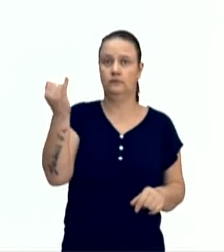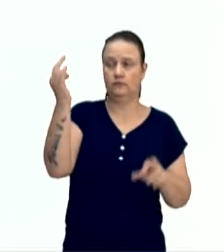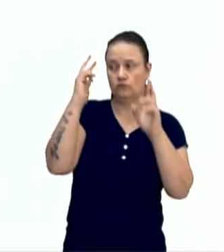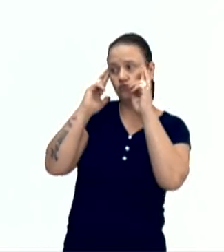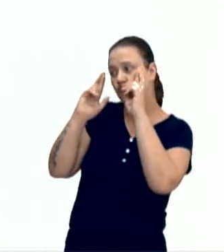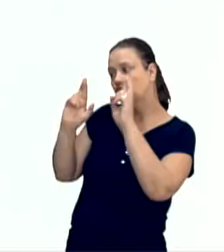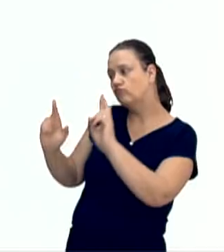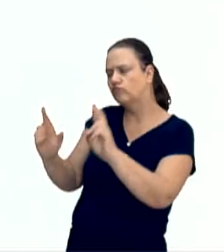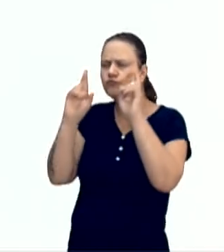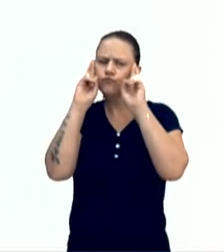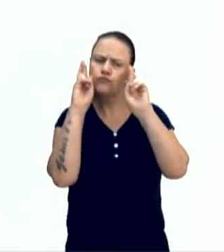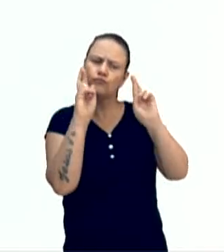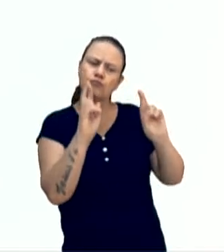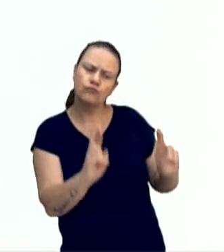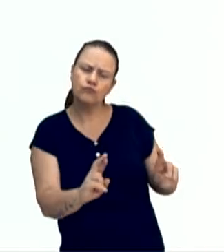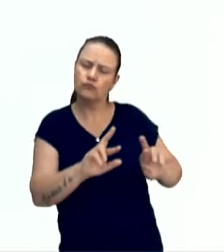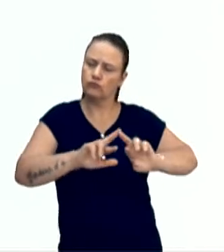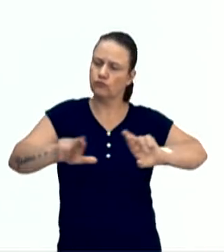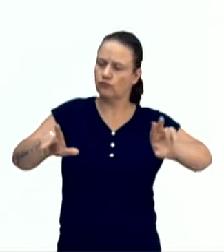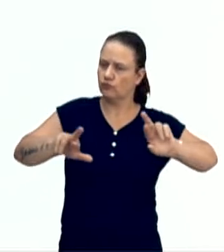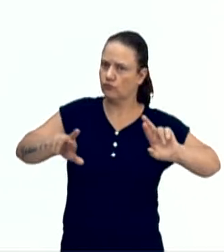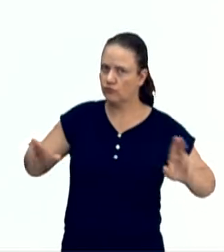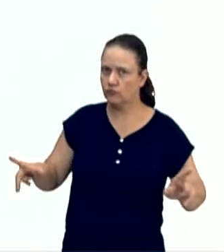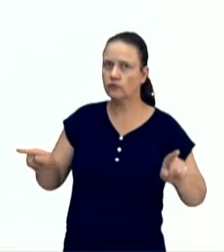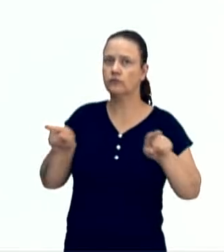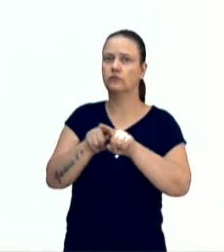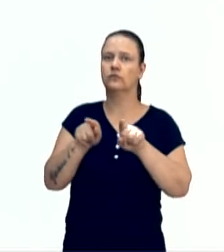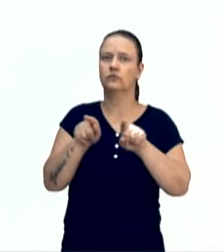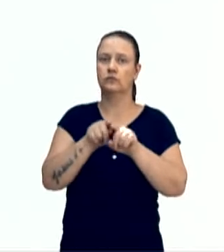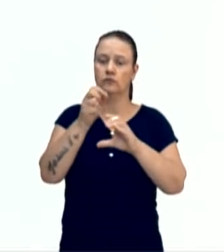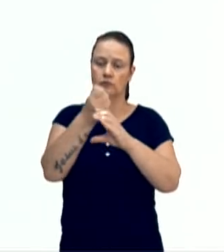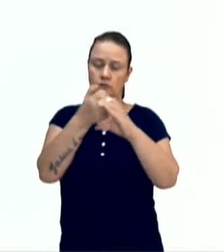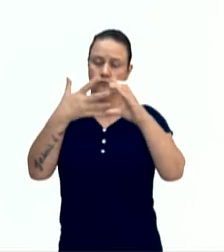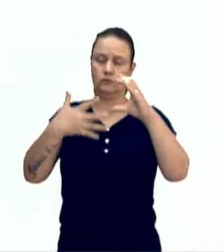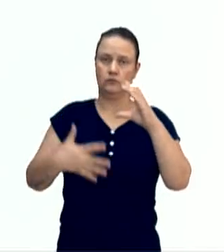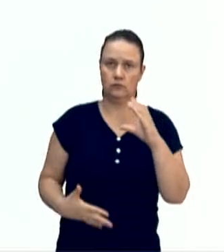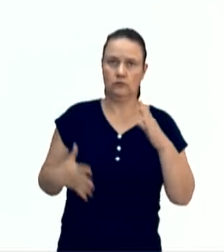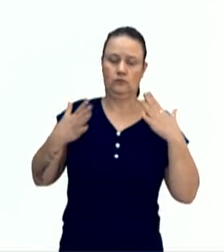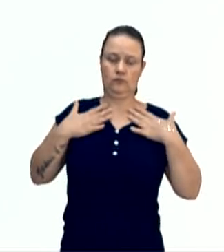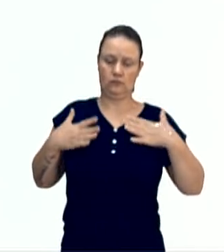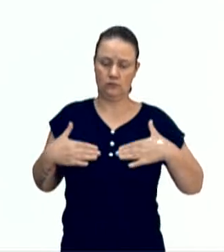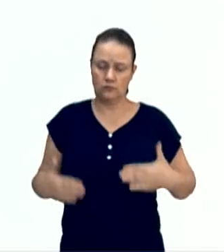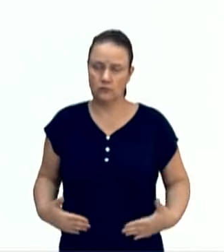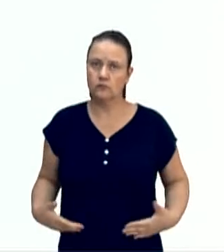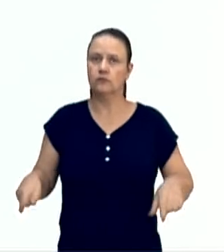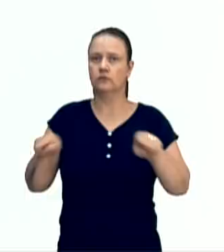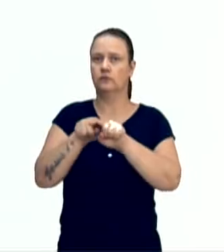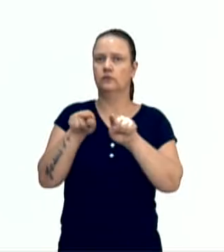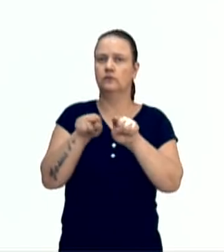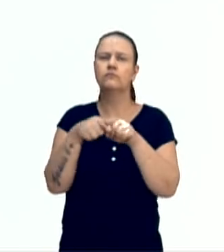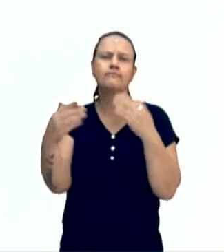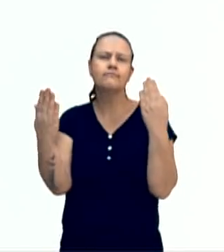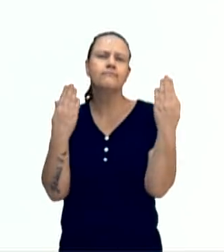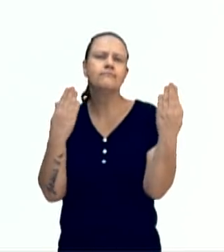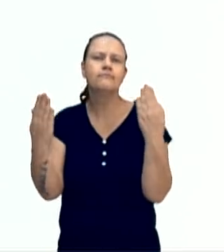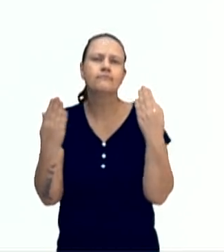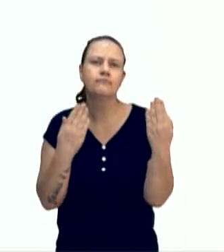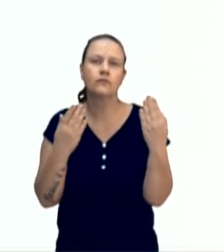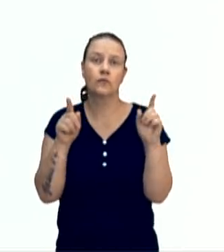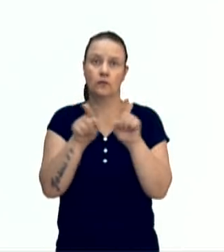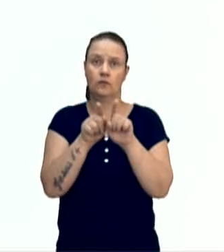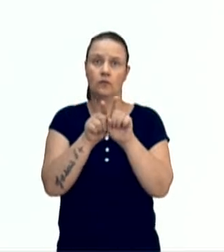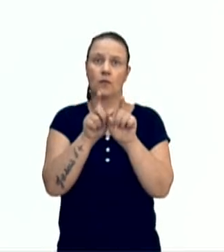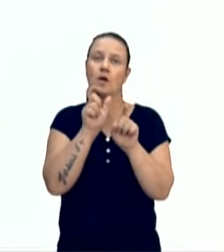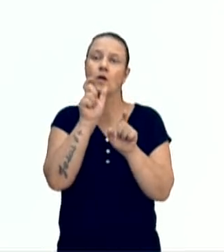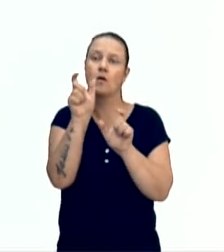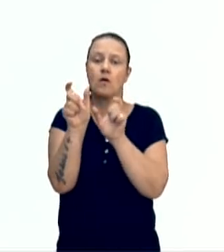as diferenças, falamos sobre características físicas e psicológicas, sobre o